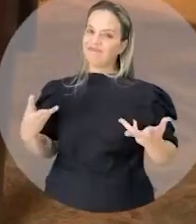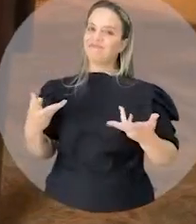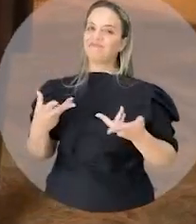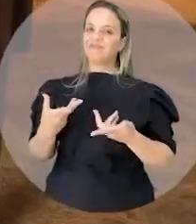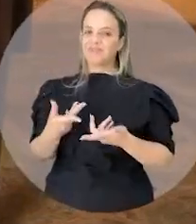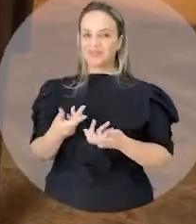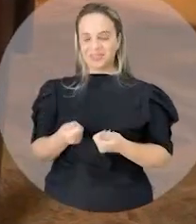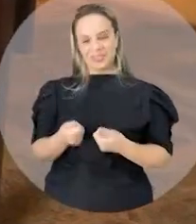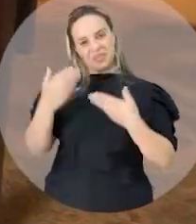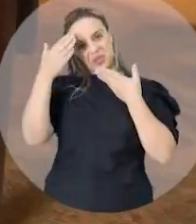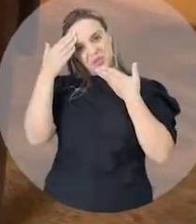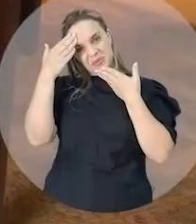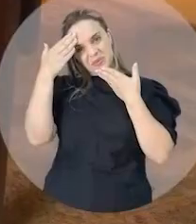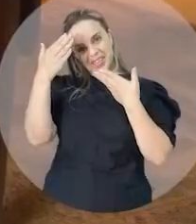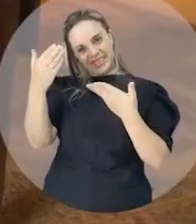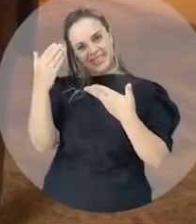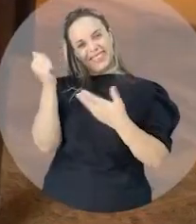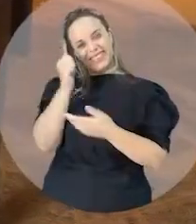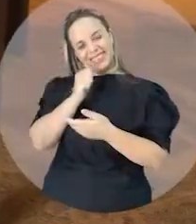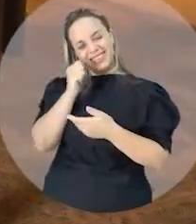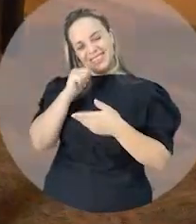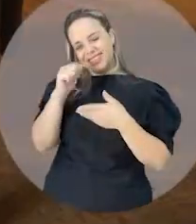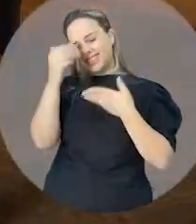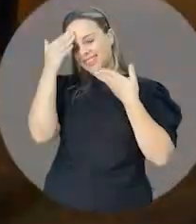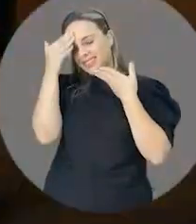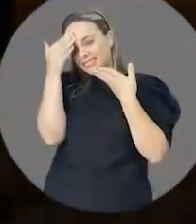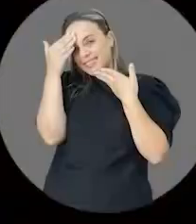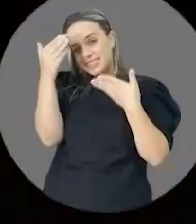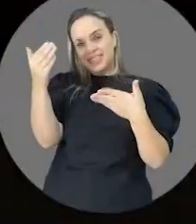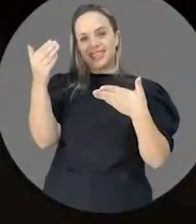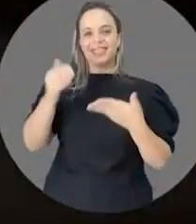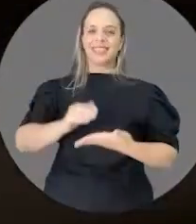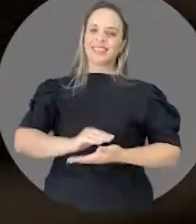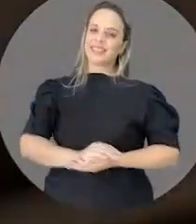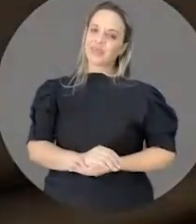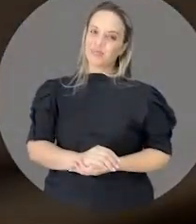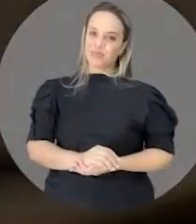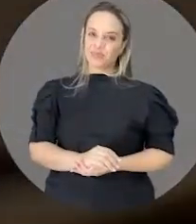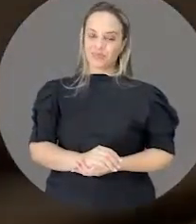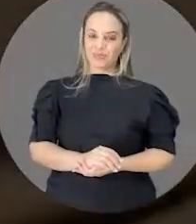Maravilhosas. Obrigada, mulheres. Muito obrigada.